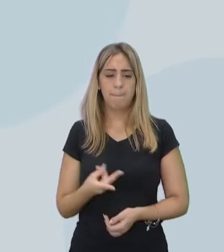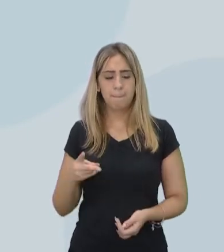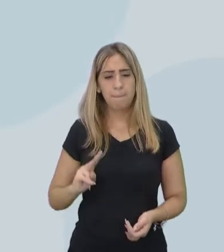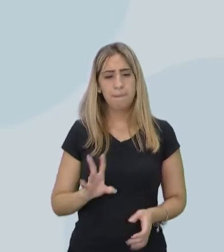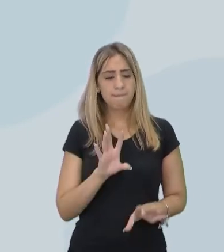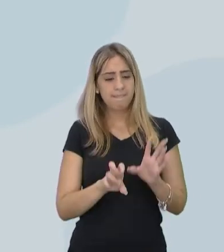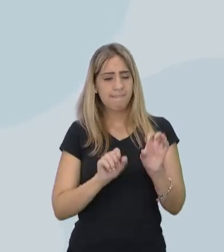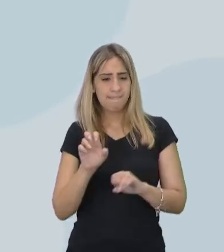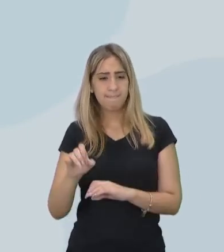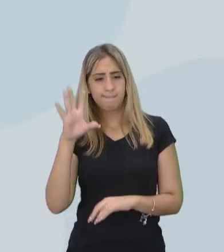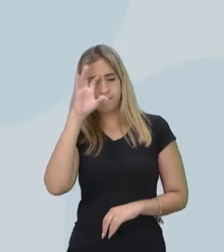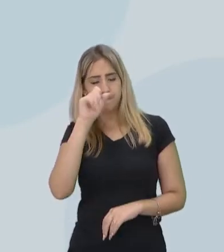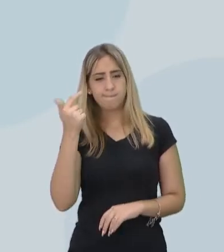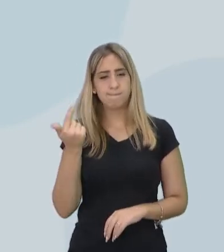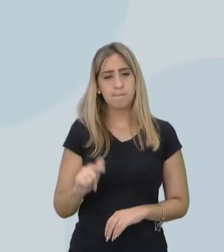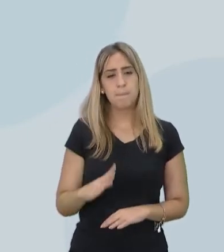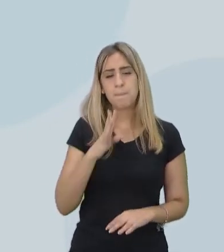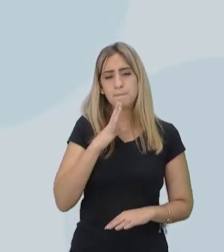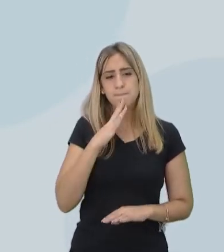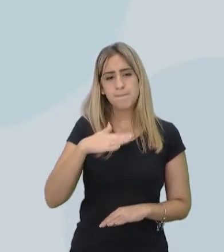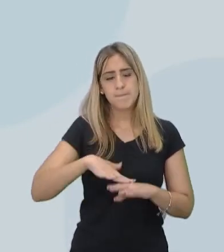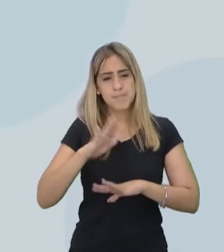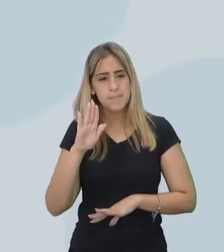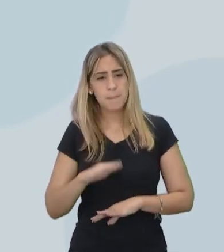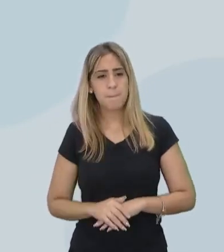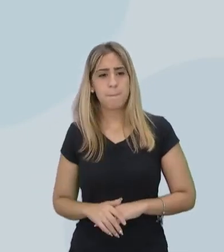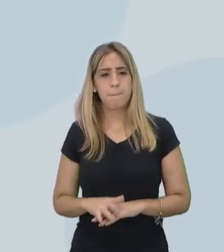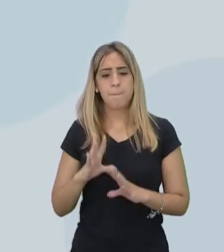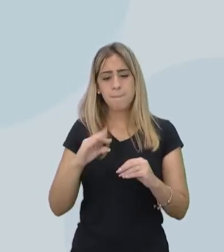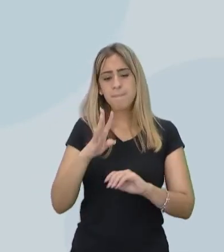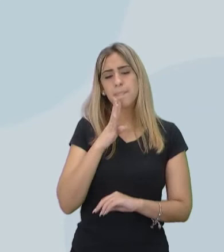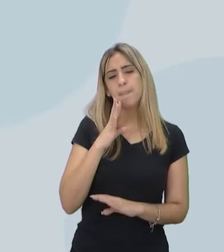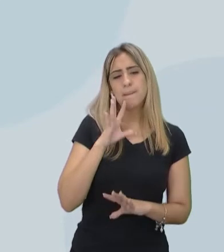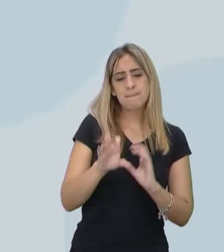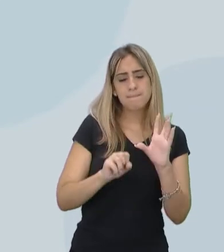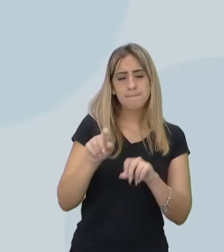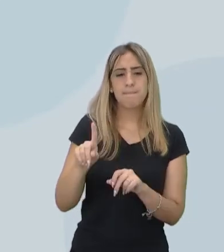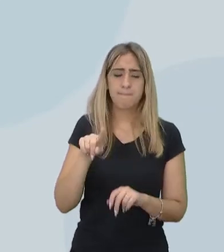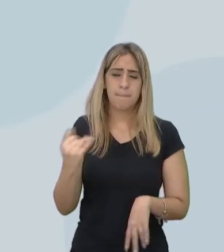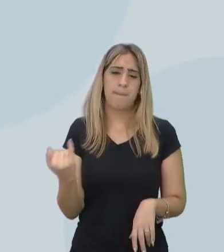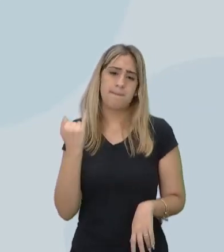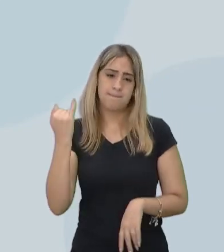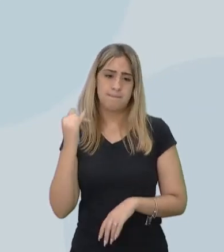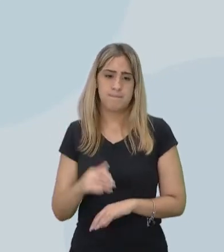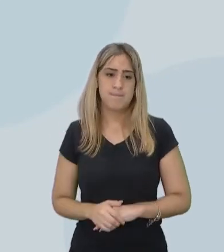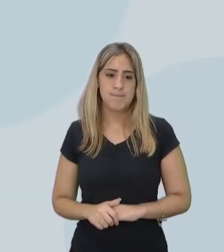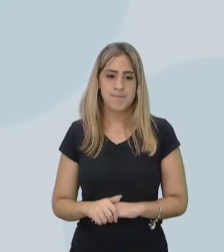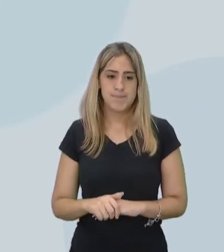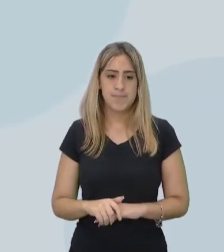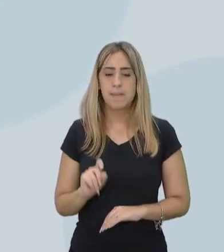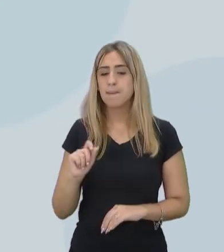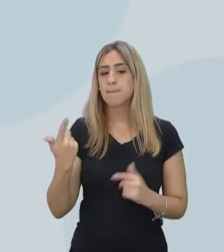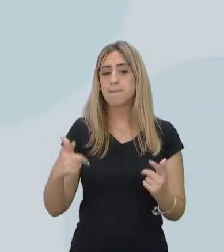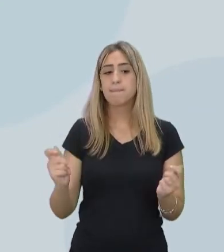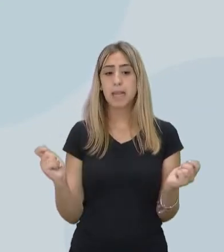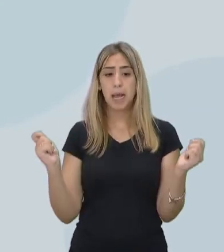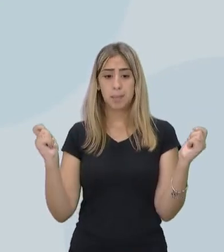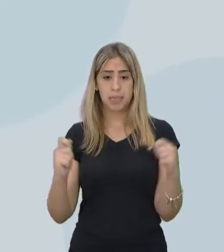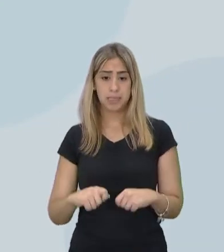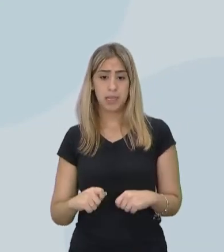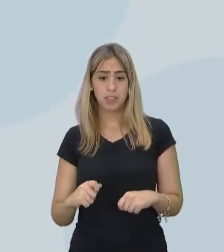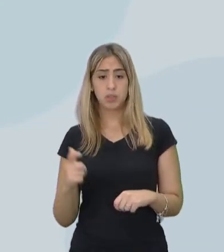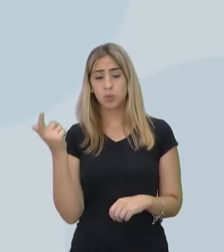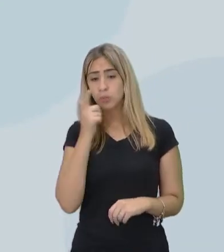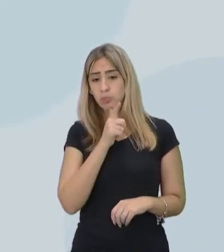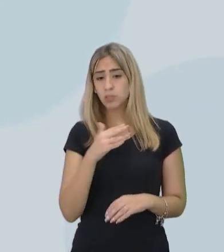está buscando aprender mais, conhecer mais a respeito daquilo que está buscando. Isso é importantíssimo. Vamos lá. O que mais? E a